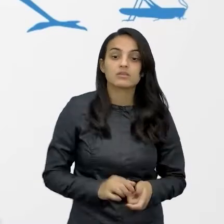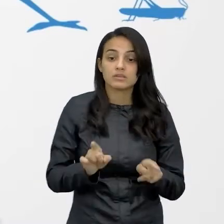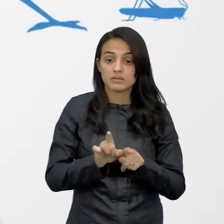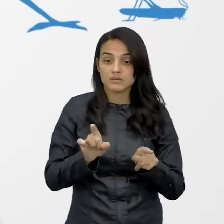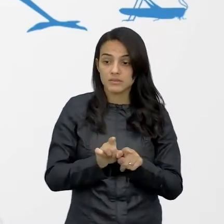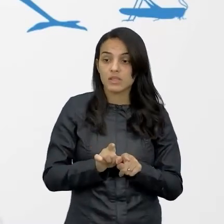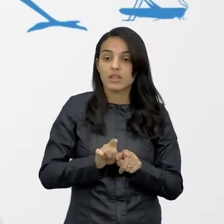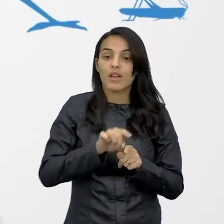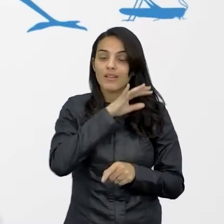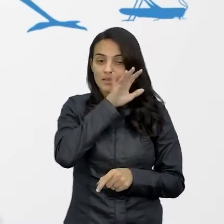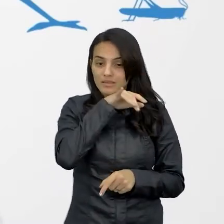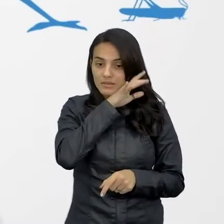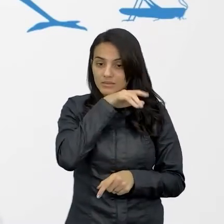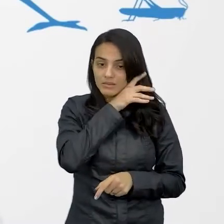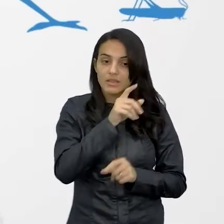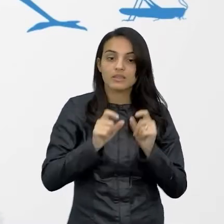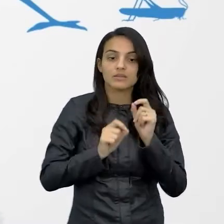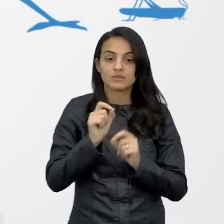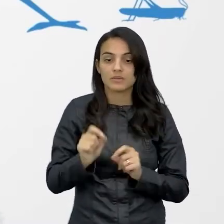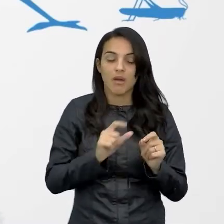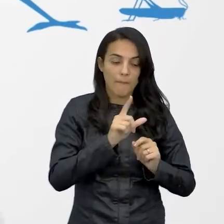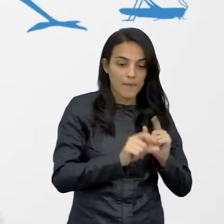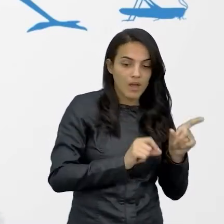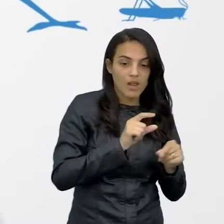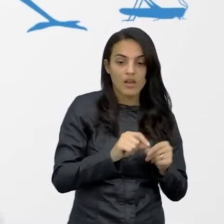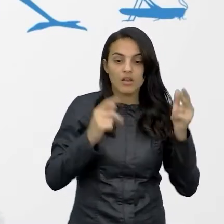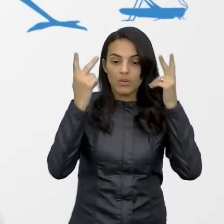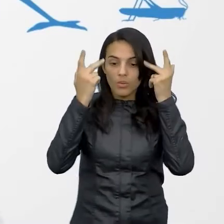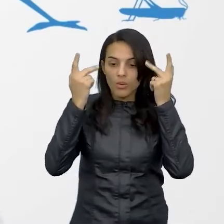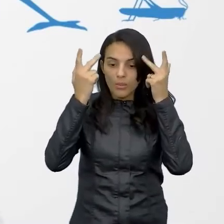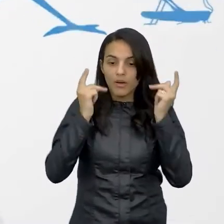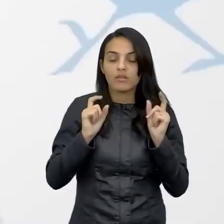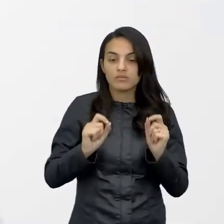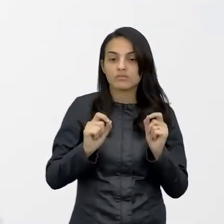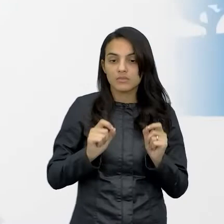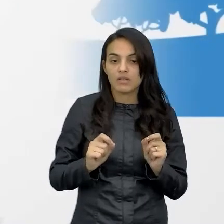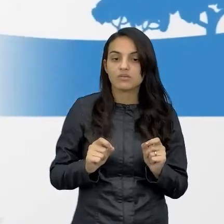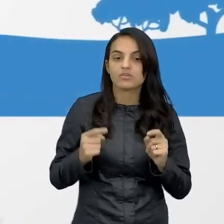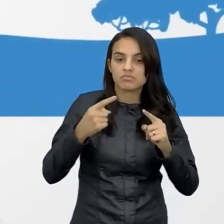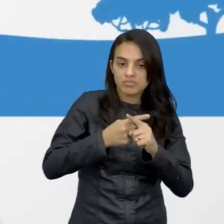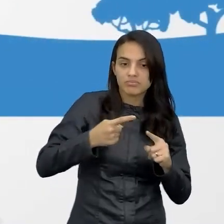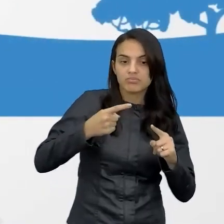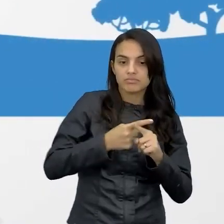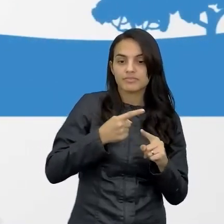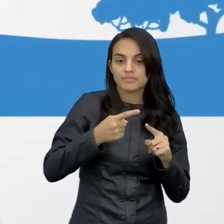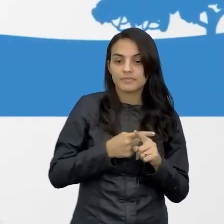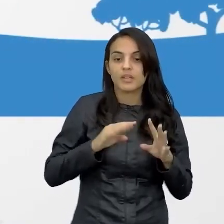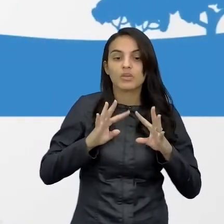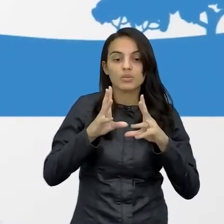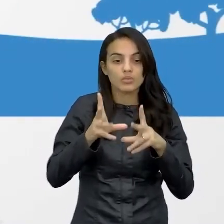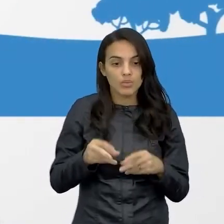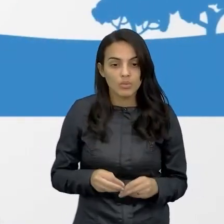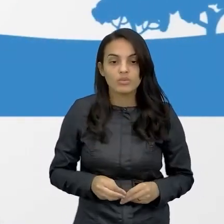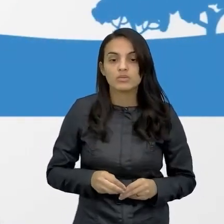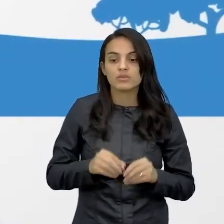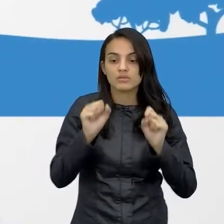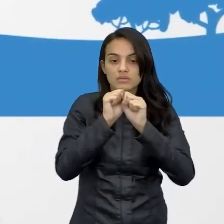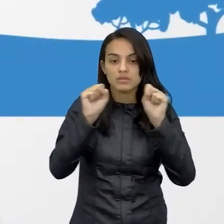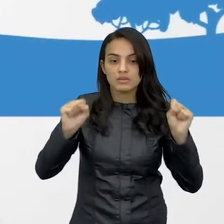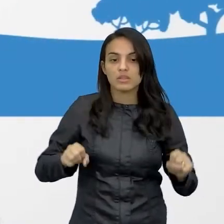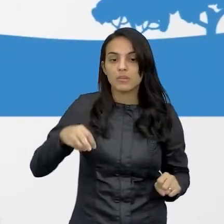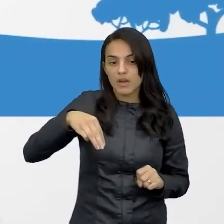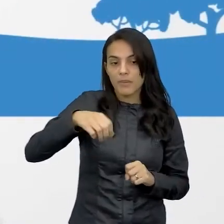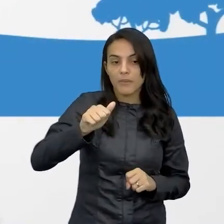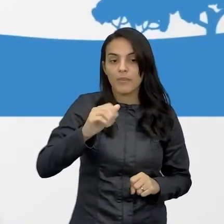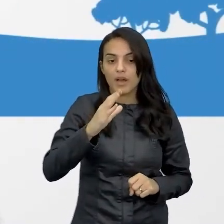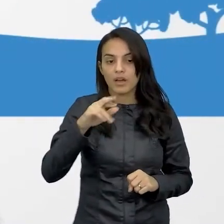nos ecossistemas são submetidas à seleção natural através da competição, de tal forma que toda a escala do sistema macro